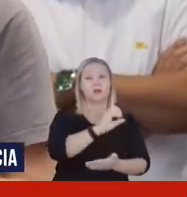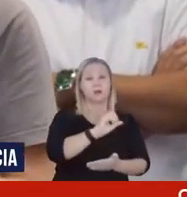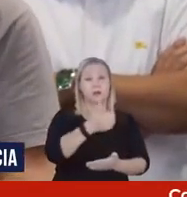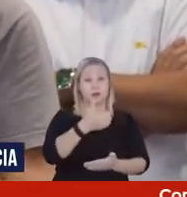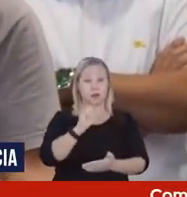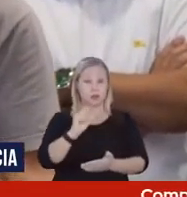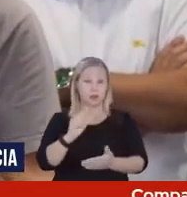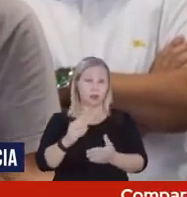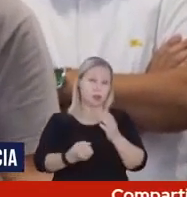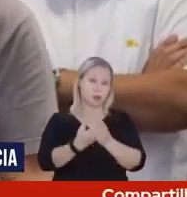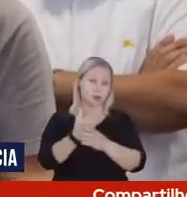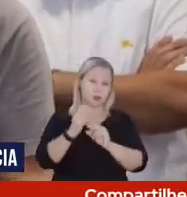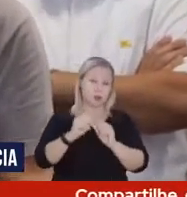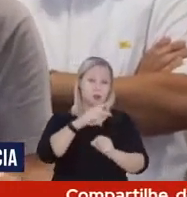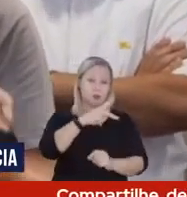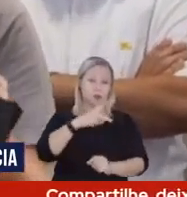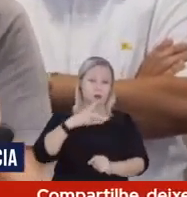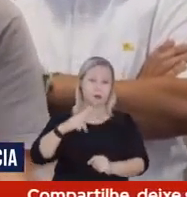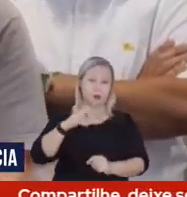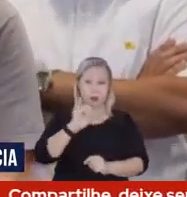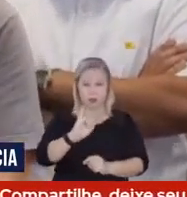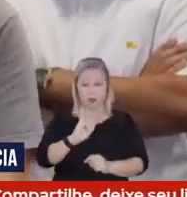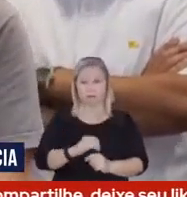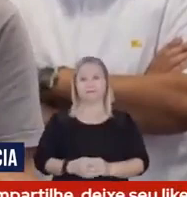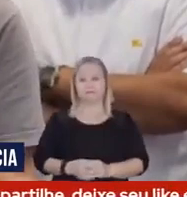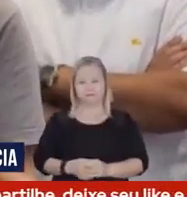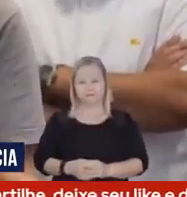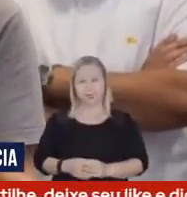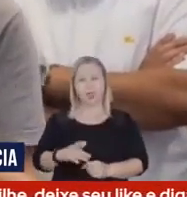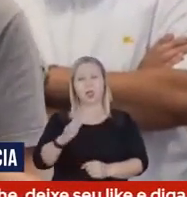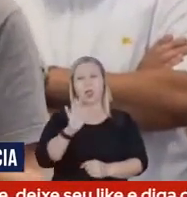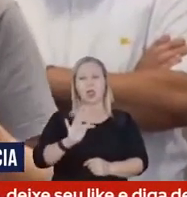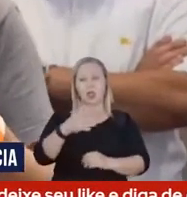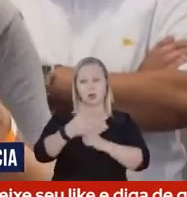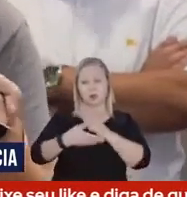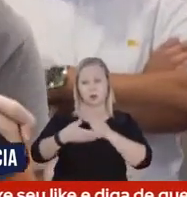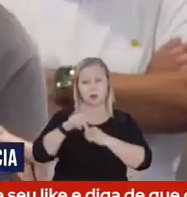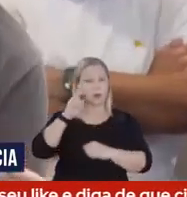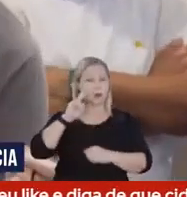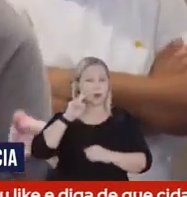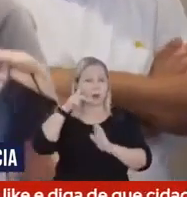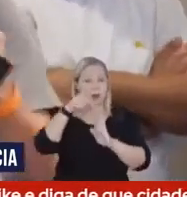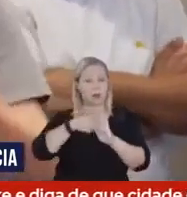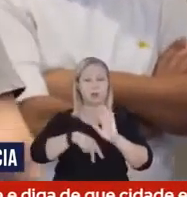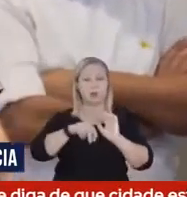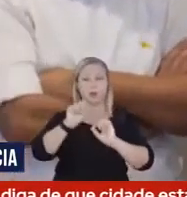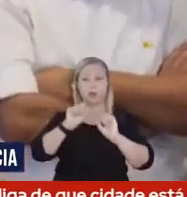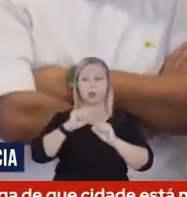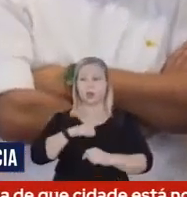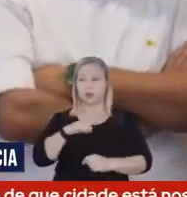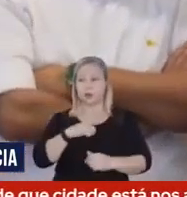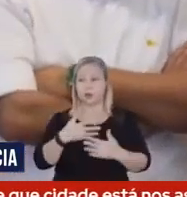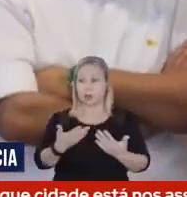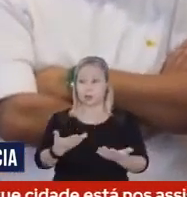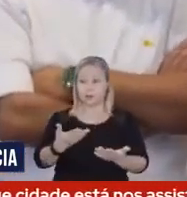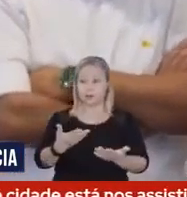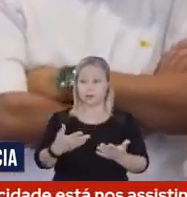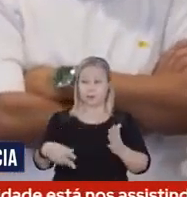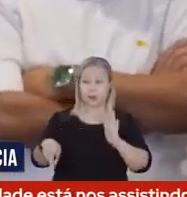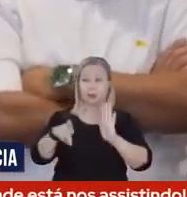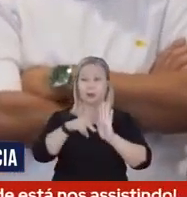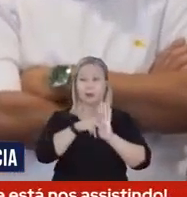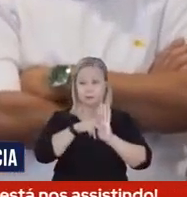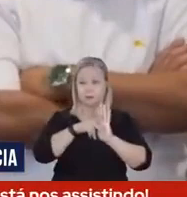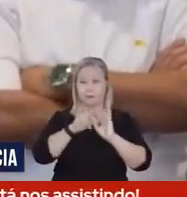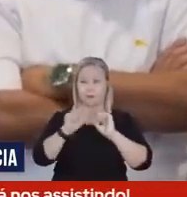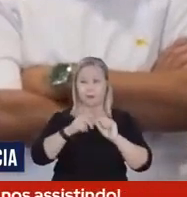é fundamental lembrar que, dentro desse projeto, tem própria PPI, a própria política de